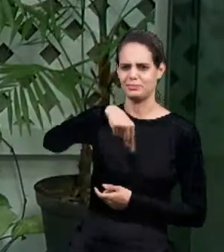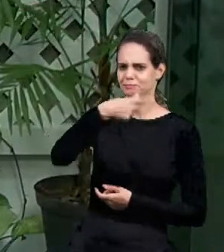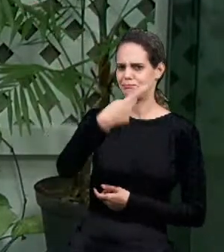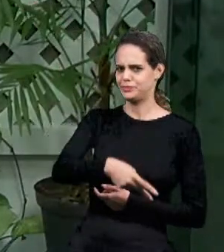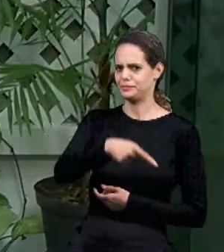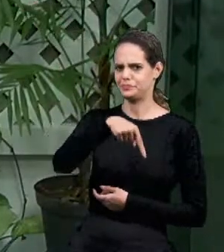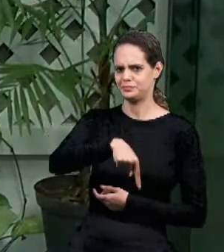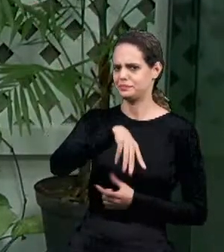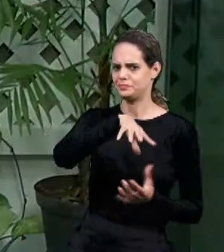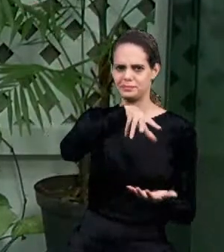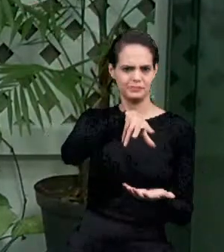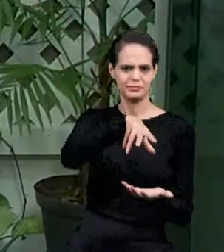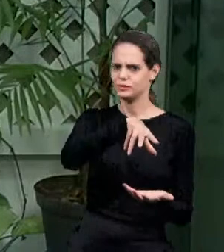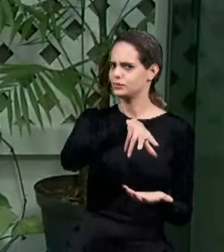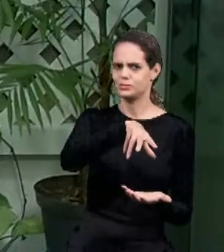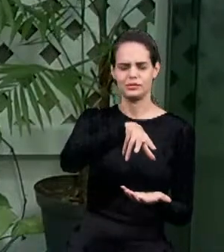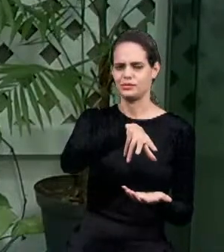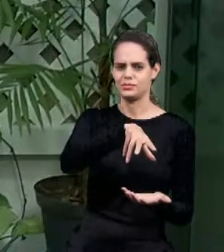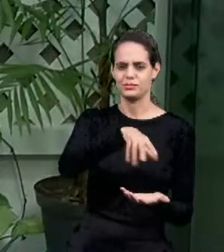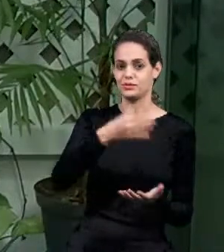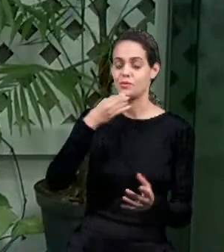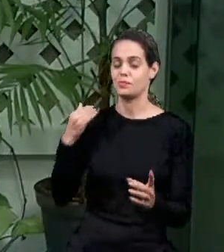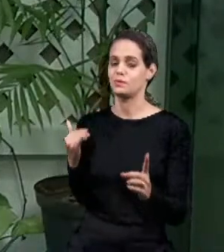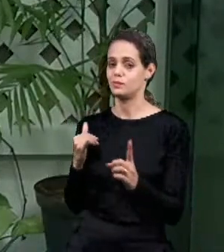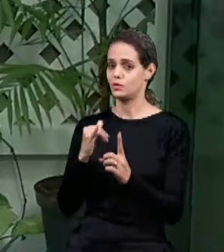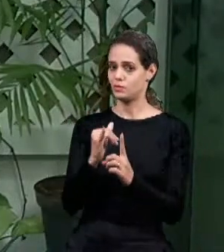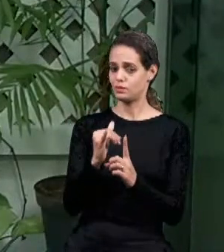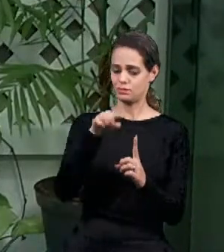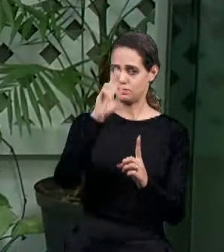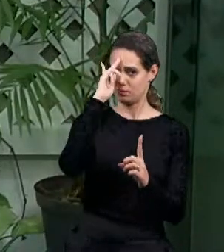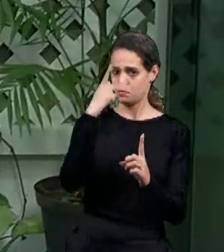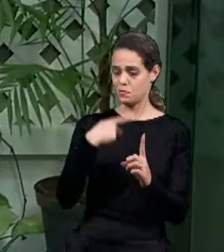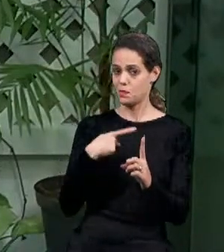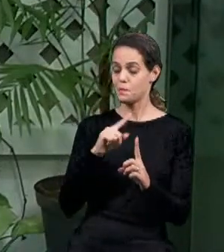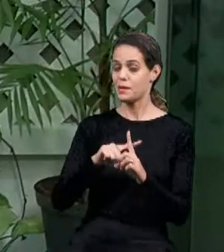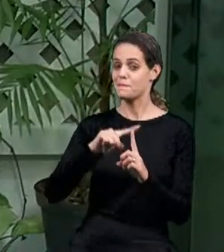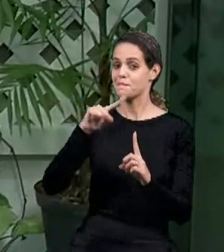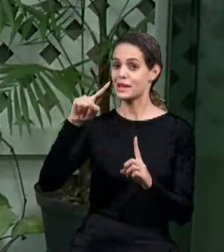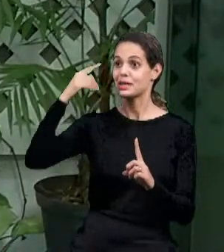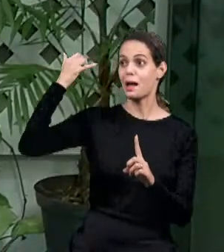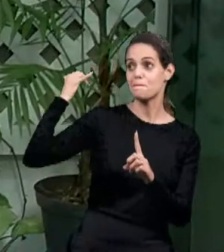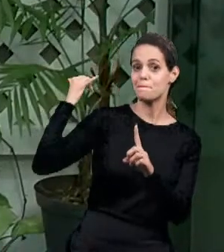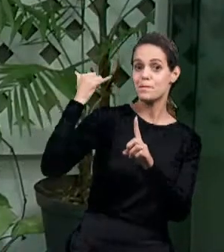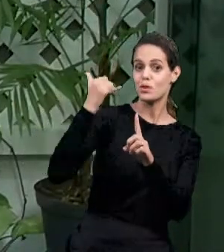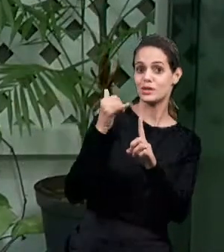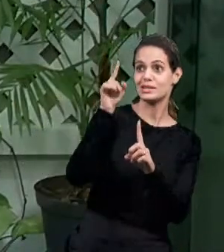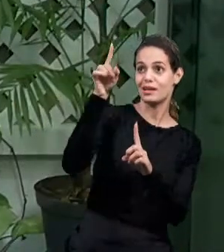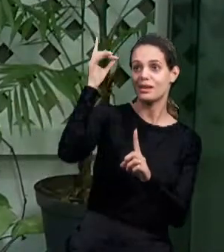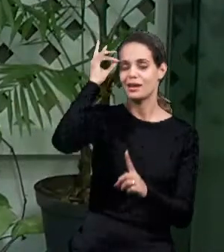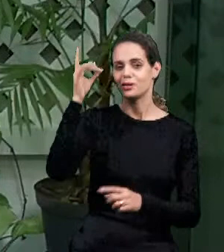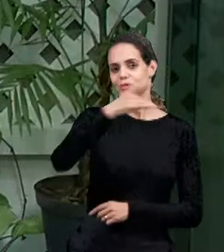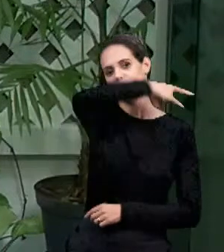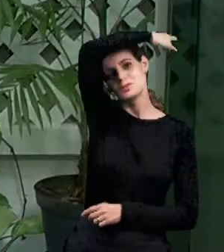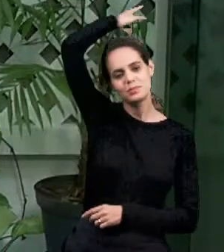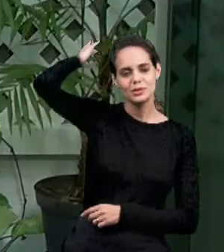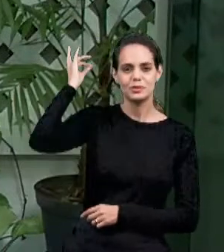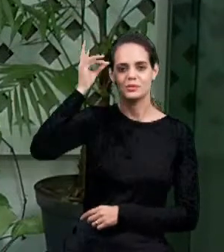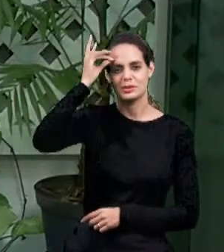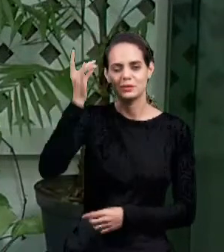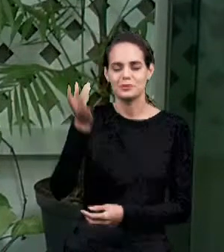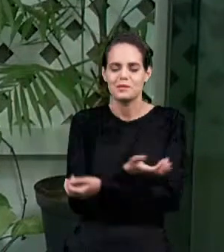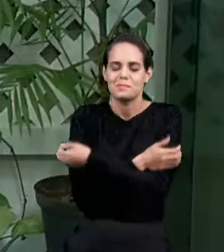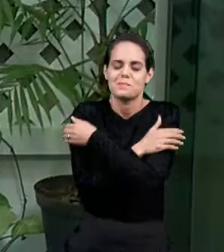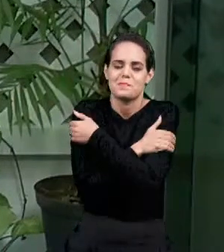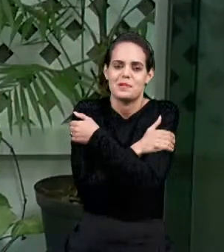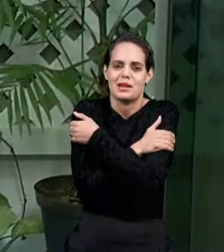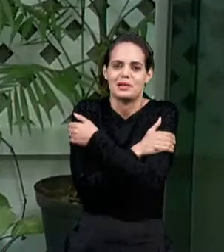não é daqui. O profeta é o homem, mas o que vem de fora é do Espírito Santo. Assim, o nosso abraço,